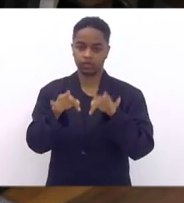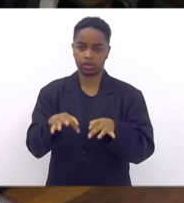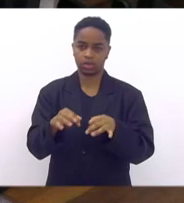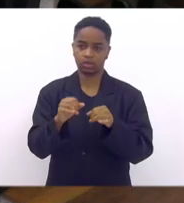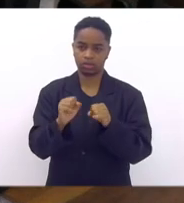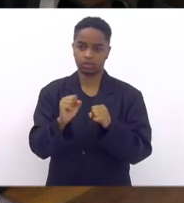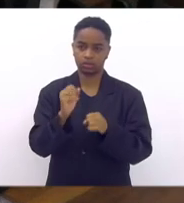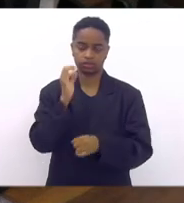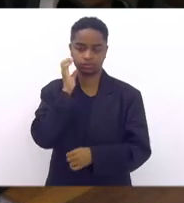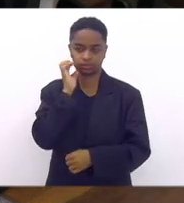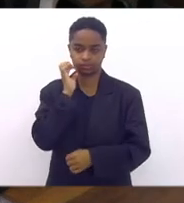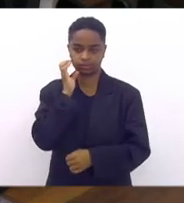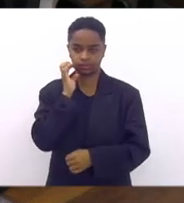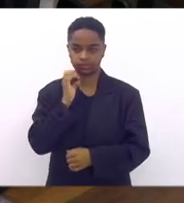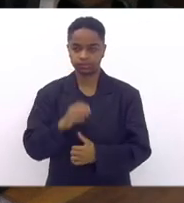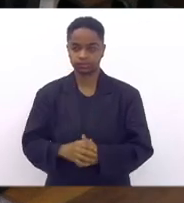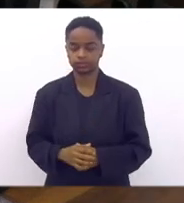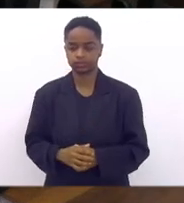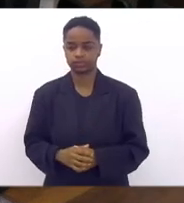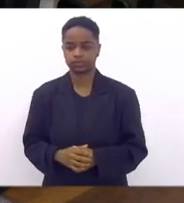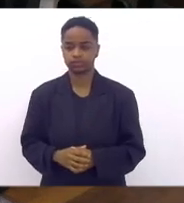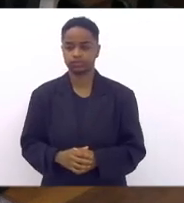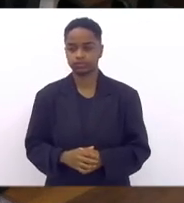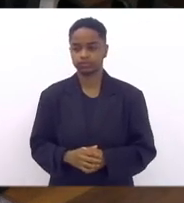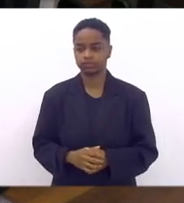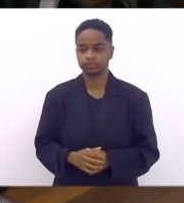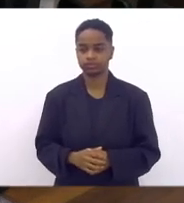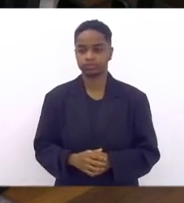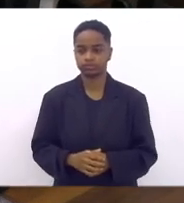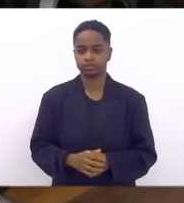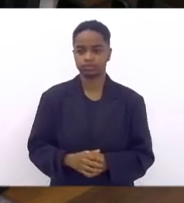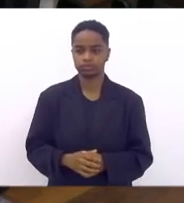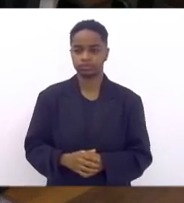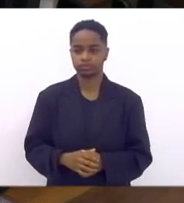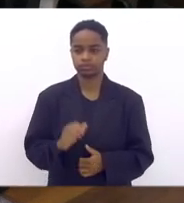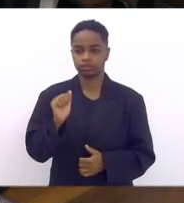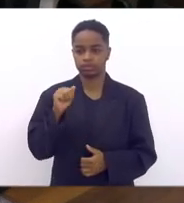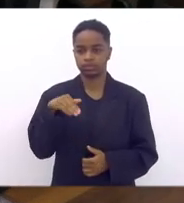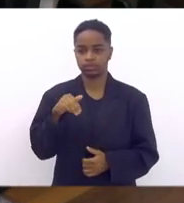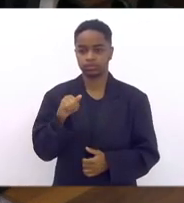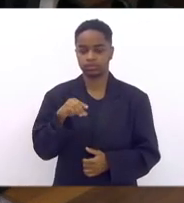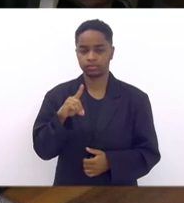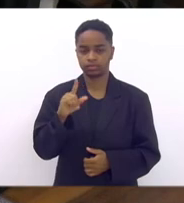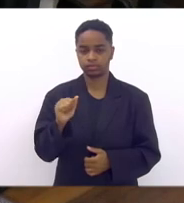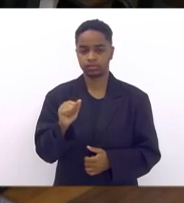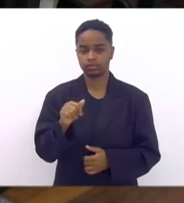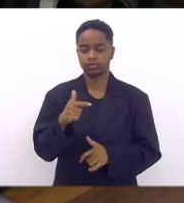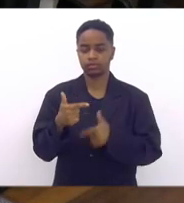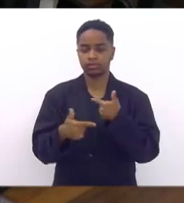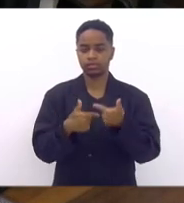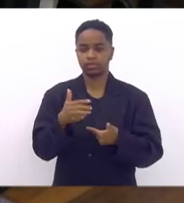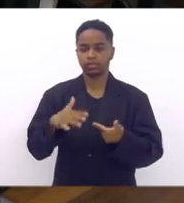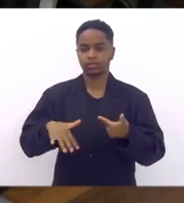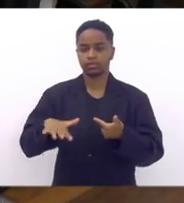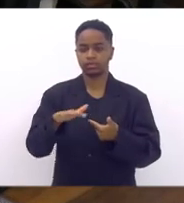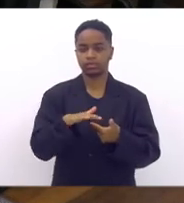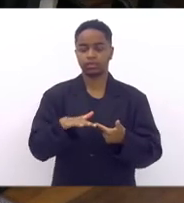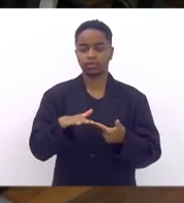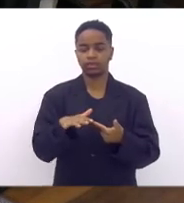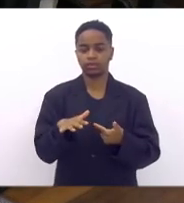perguntas aí Claro tá à disposição aqui Amanda é gerente de Emergências ambientais nessa emergência hoje passar os